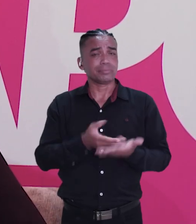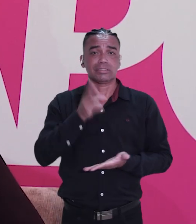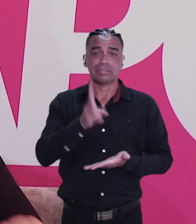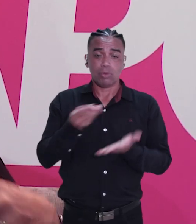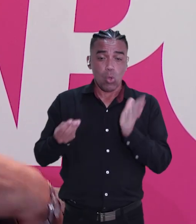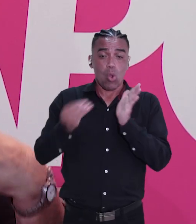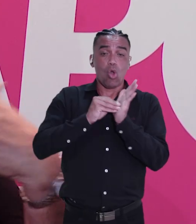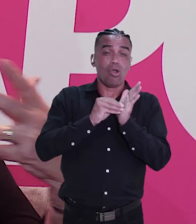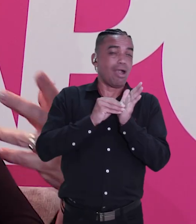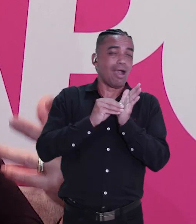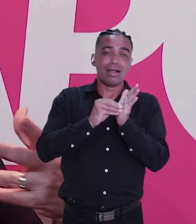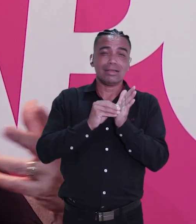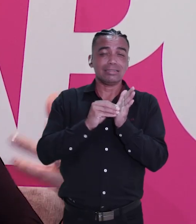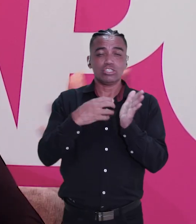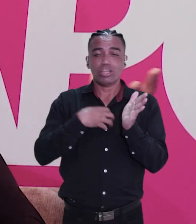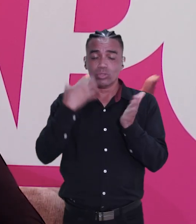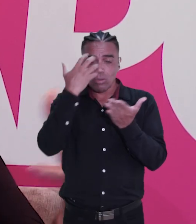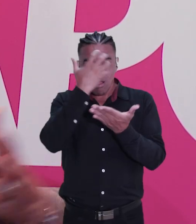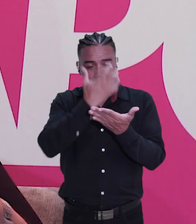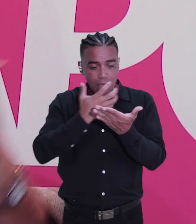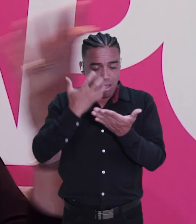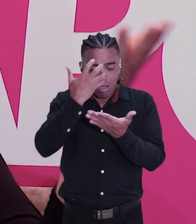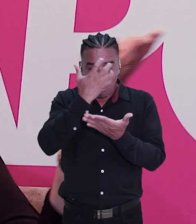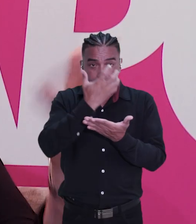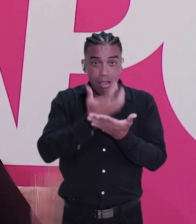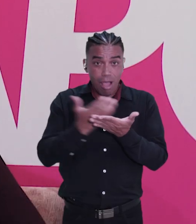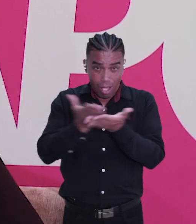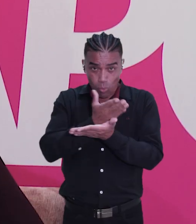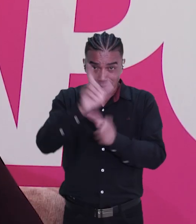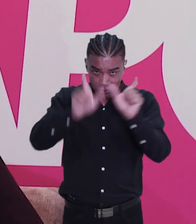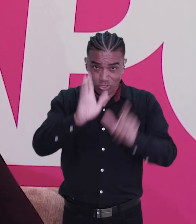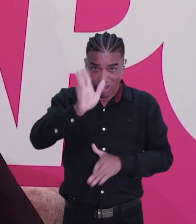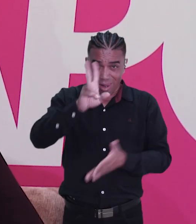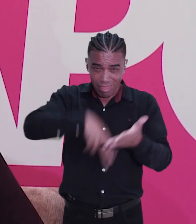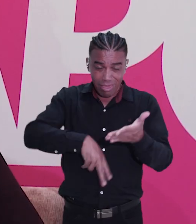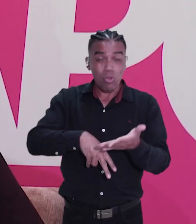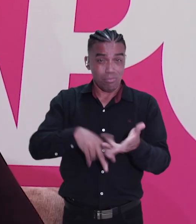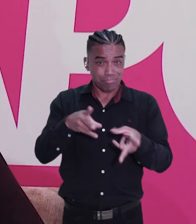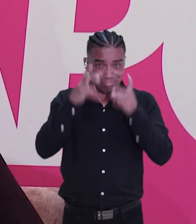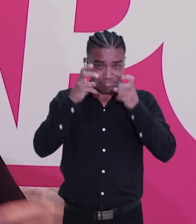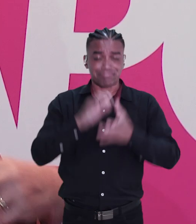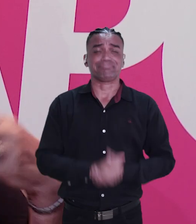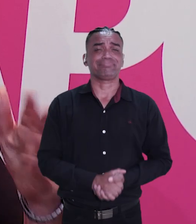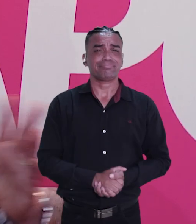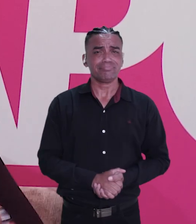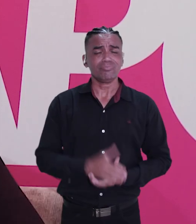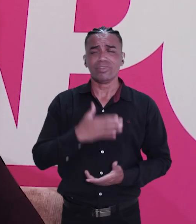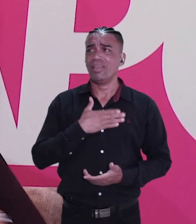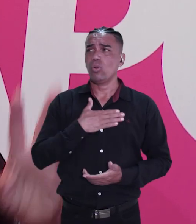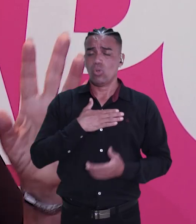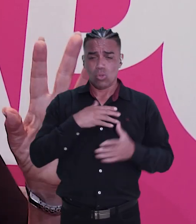e sempre colocada de uma maneira envolvente. Eu acho que alguns aqui já devem ter lido. E,